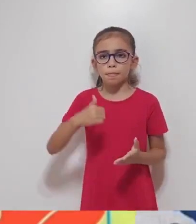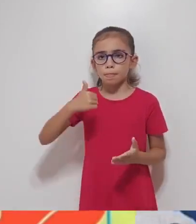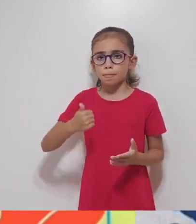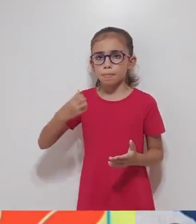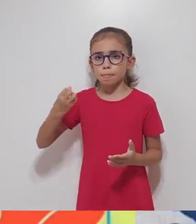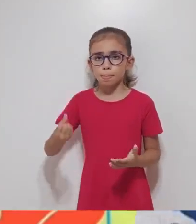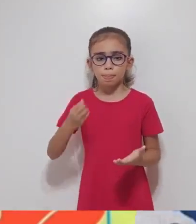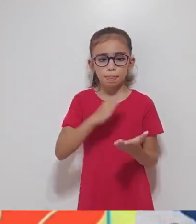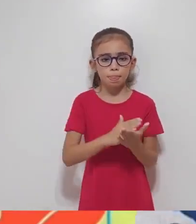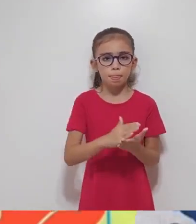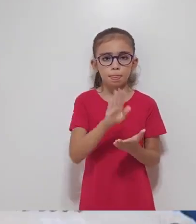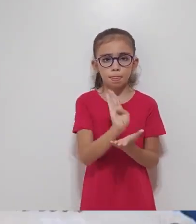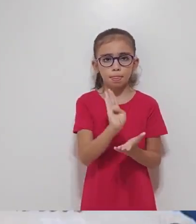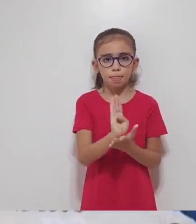B.